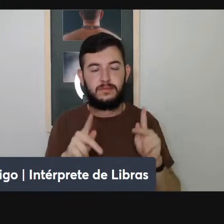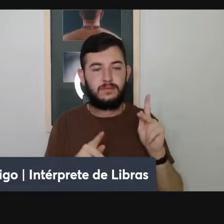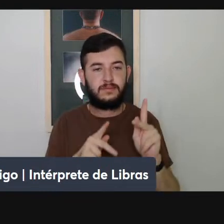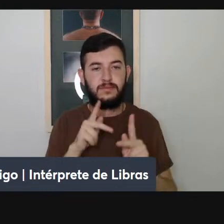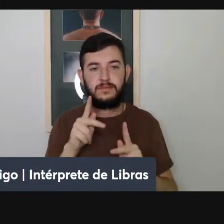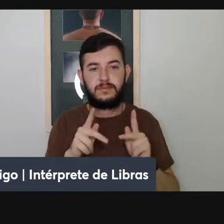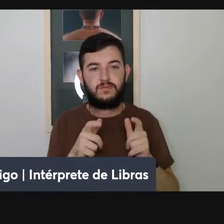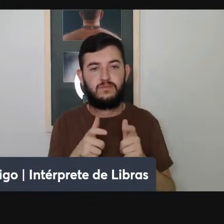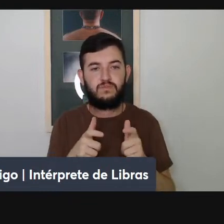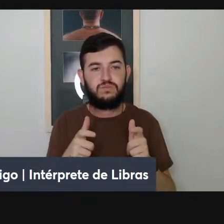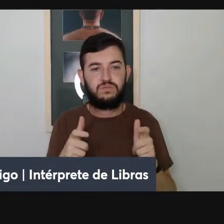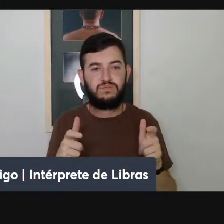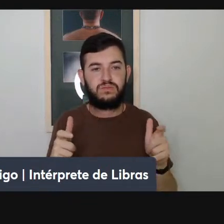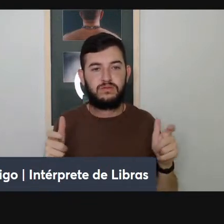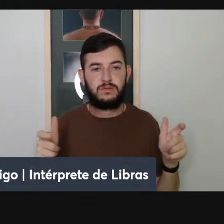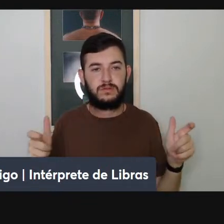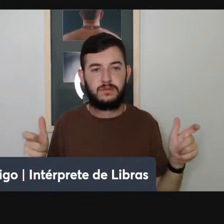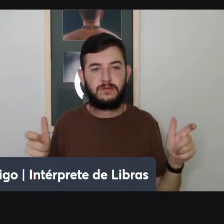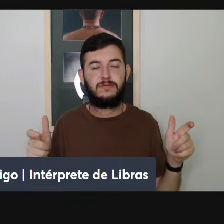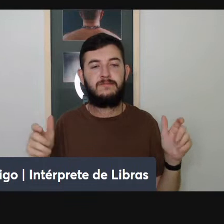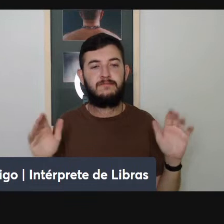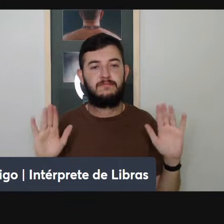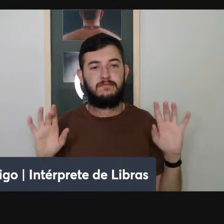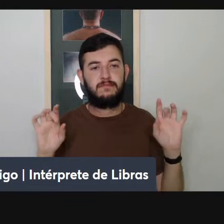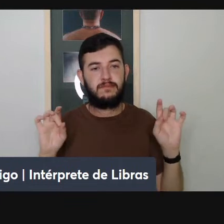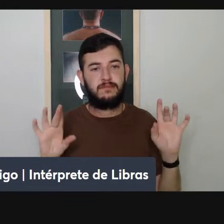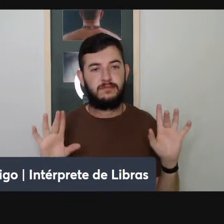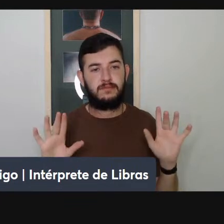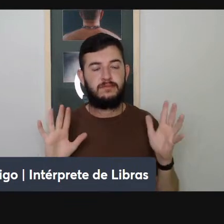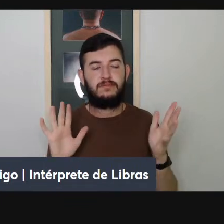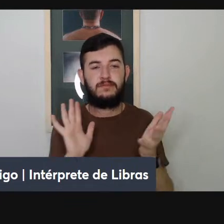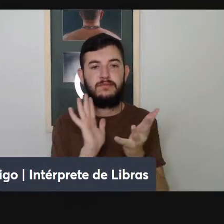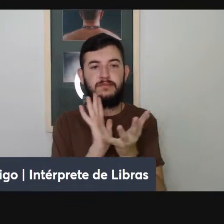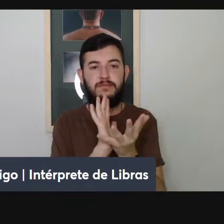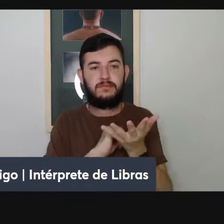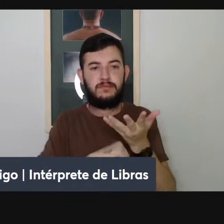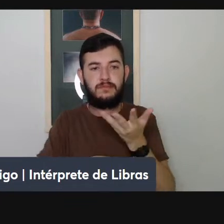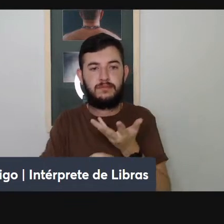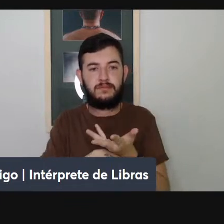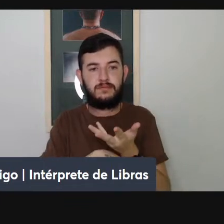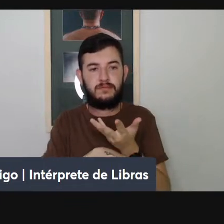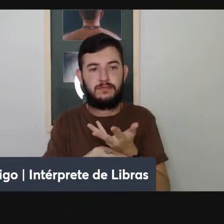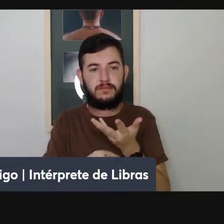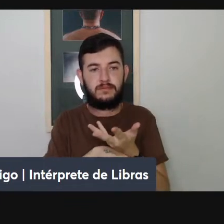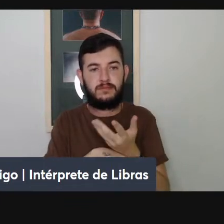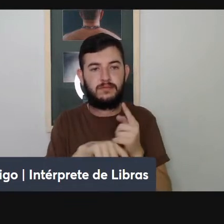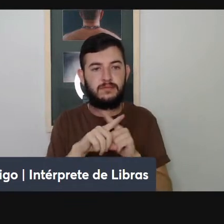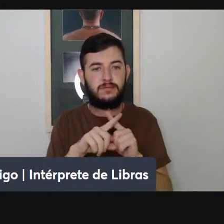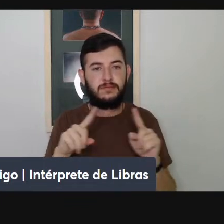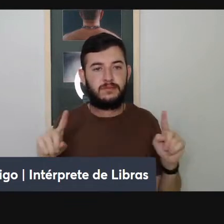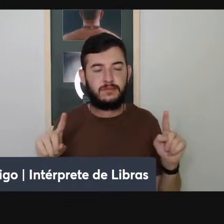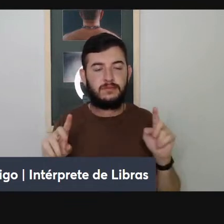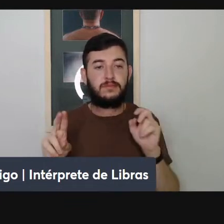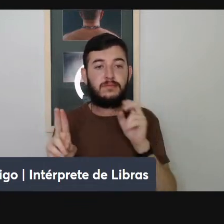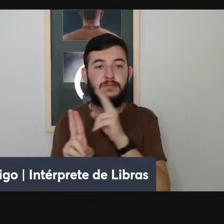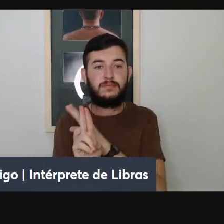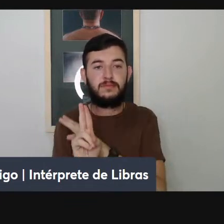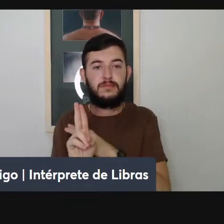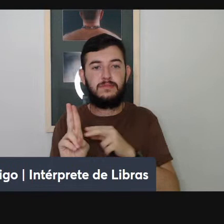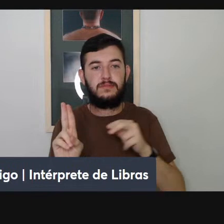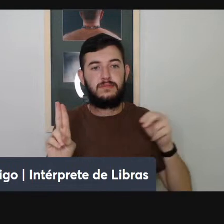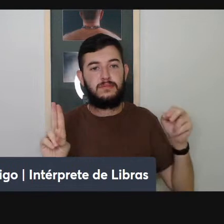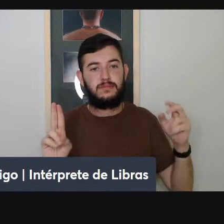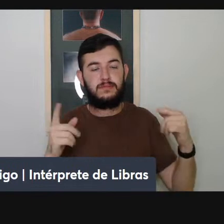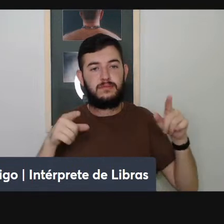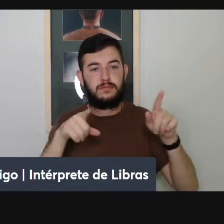além, não só da turma, né, de disciplina já mencionada, como a própria Universidade de Brasília